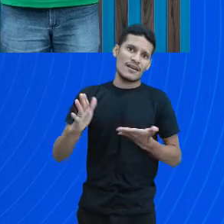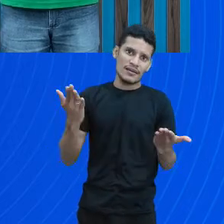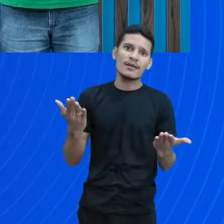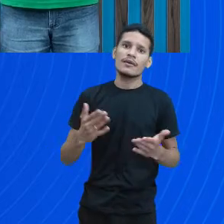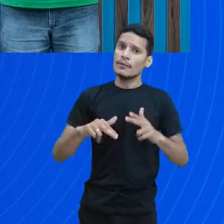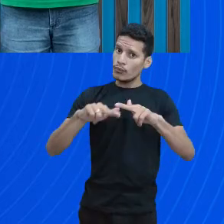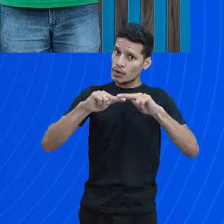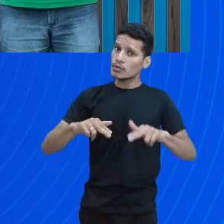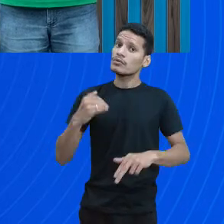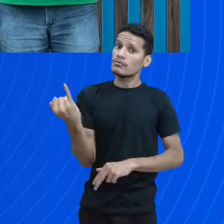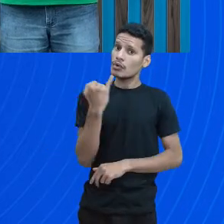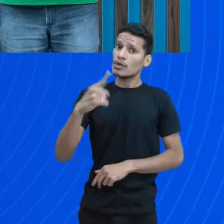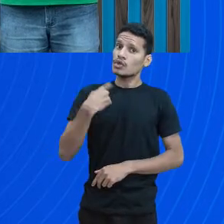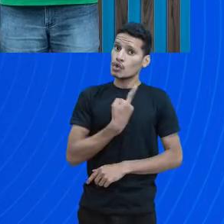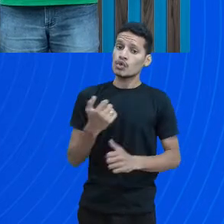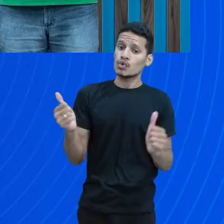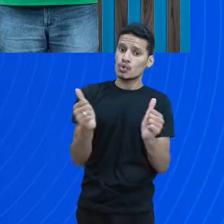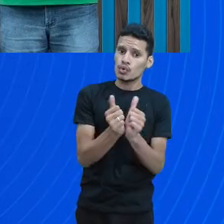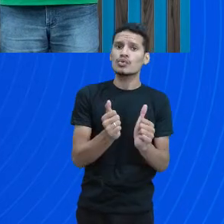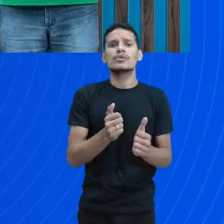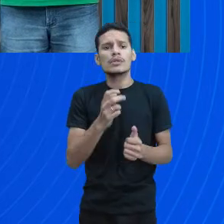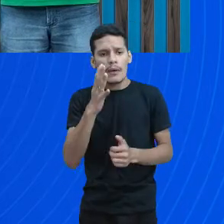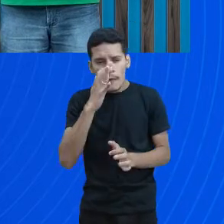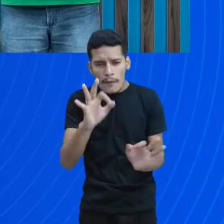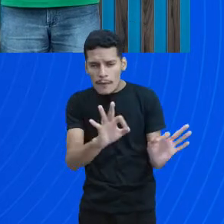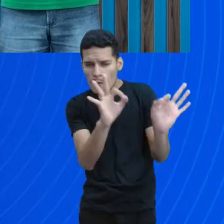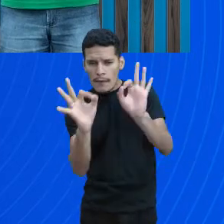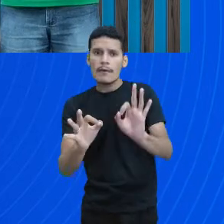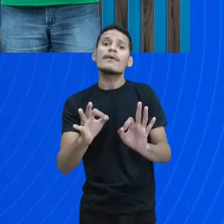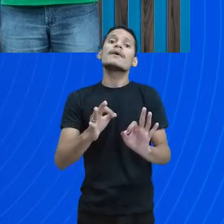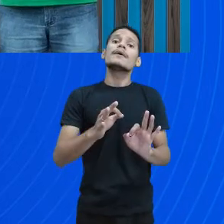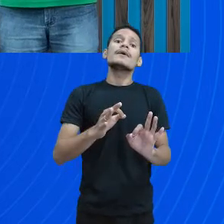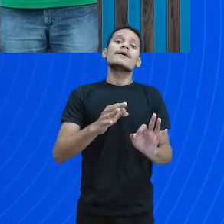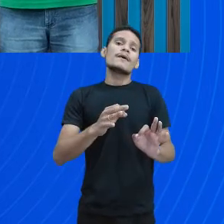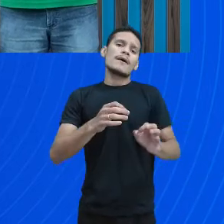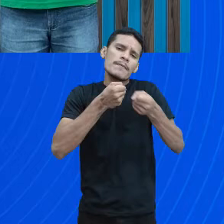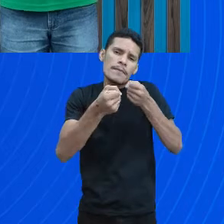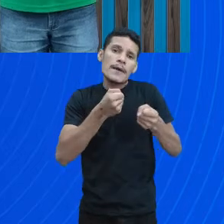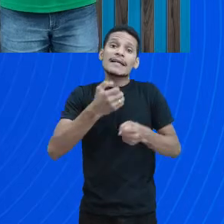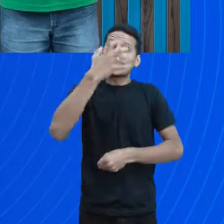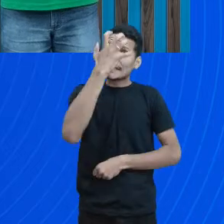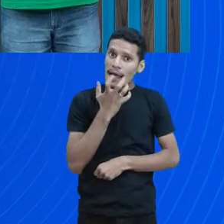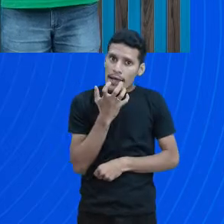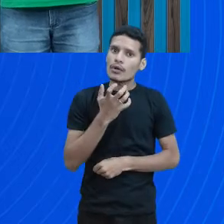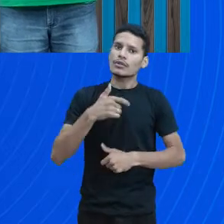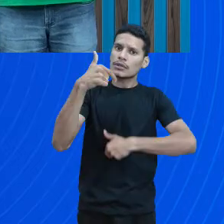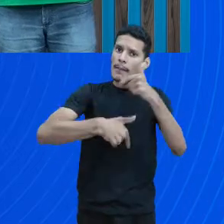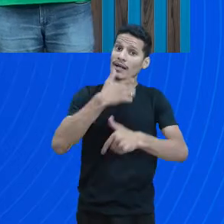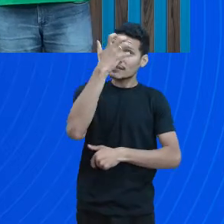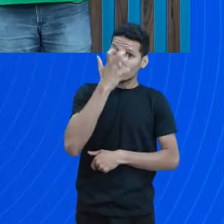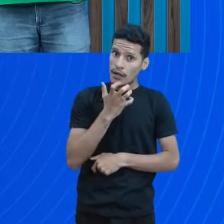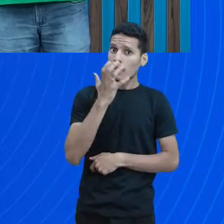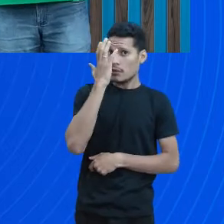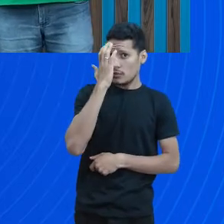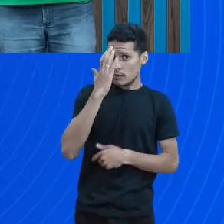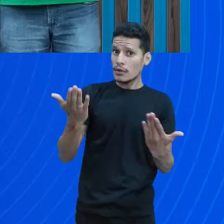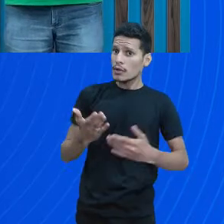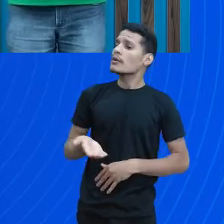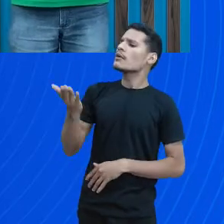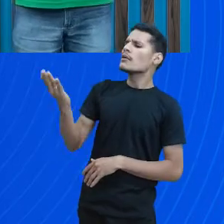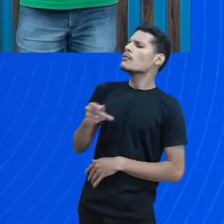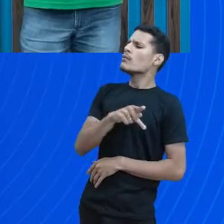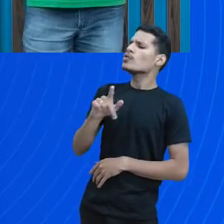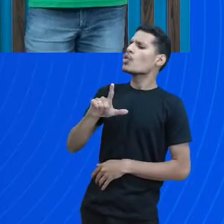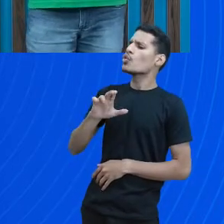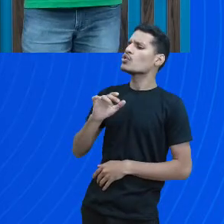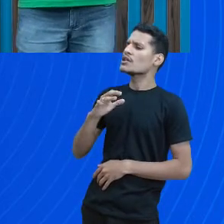isso que é importante a gente acompanhar os meios de comunicação sérios, né, que fazem um trabalho de fato sério, né? Então é isso. Professor Luciano, não